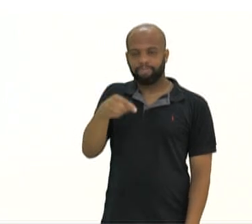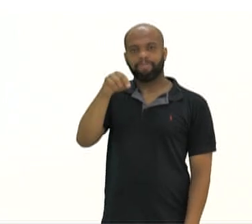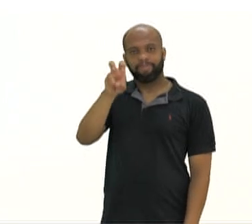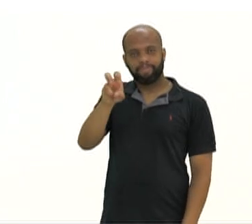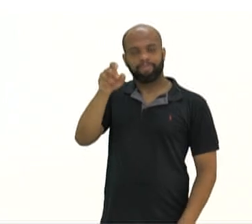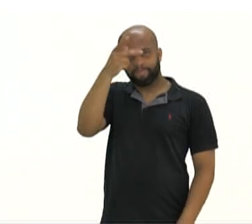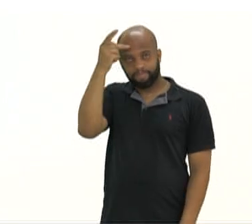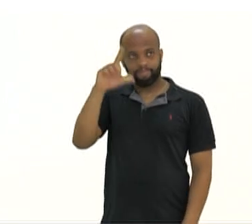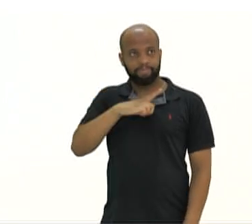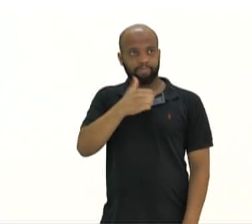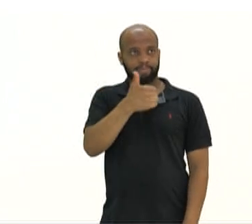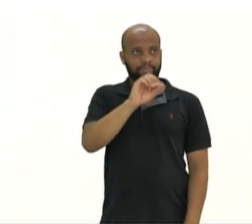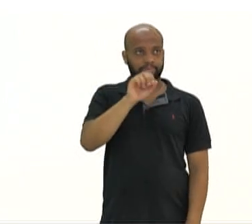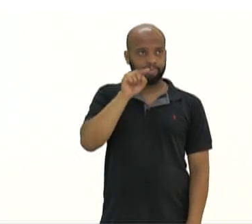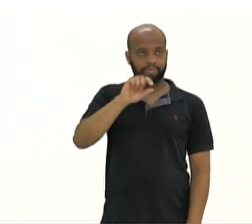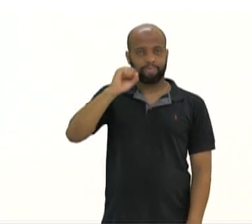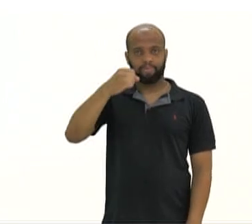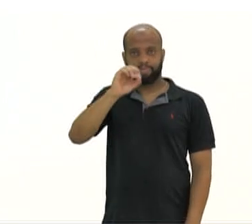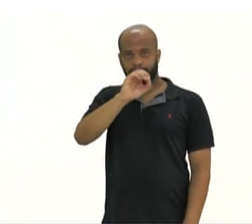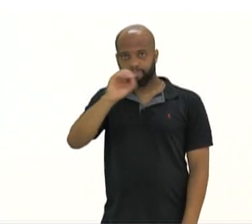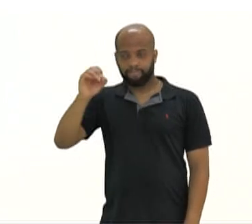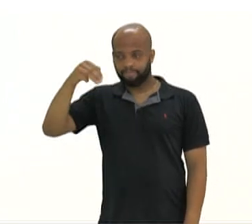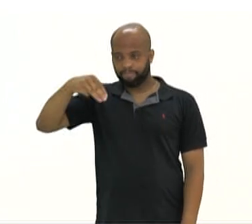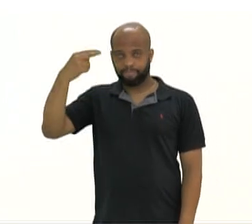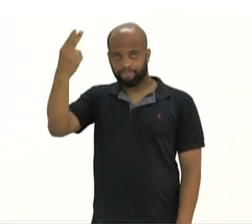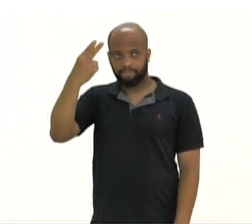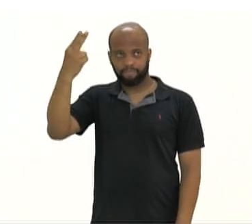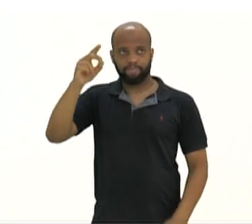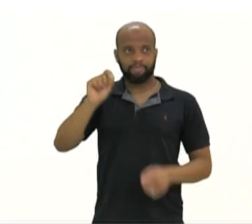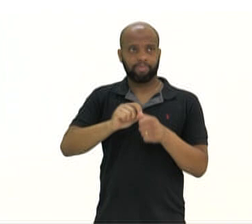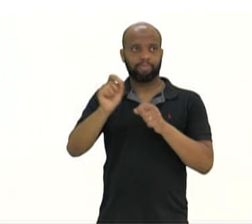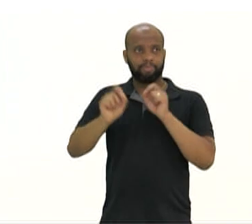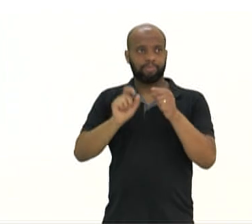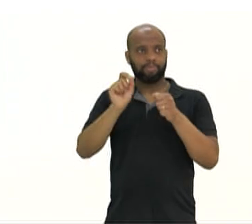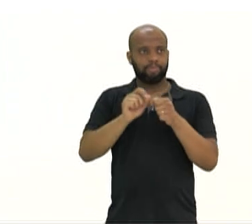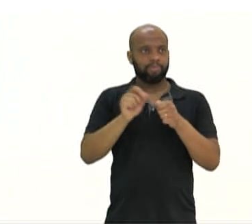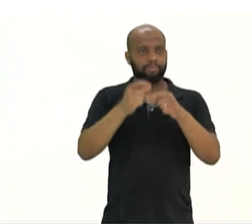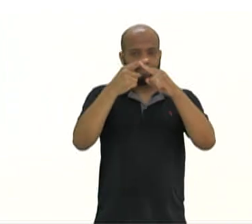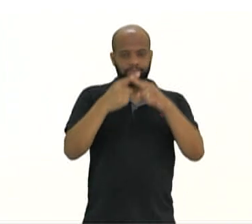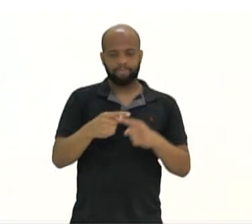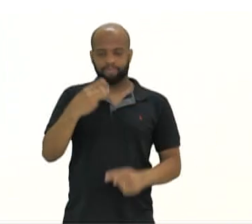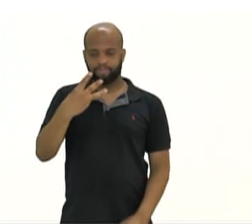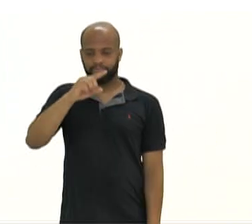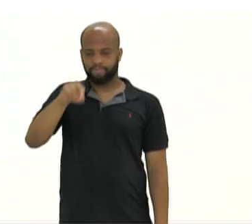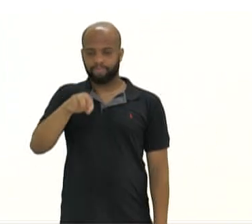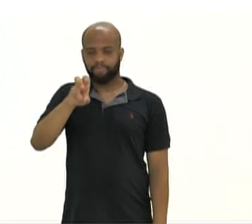multiplicar os 10.800 metros quadrados por 3,5.